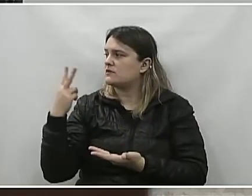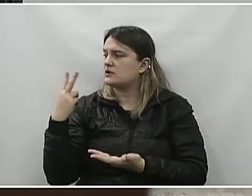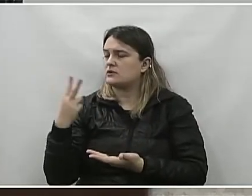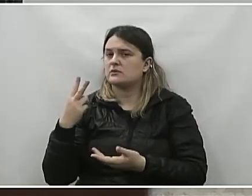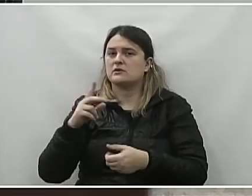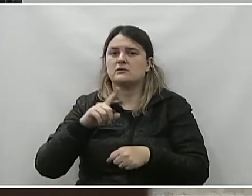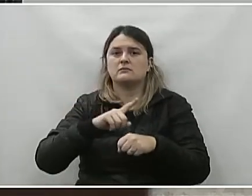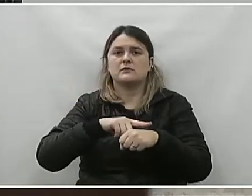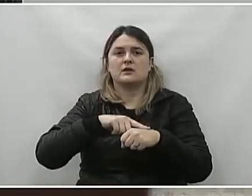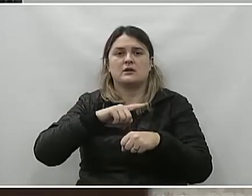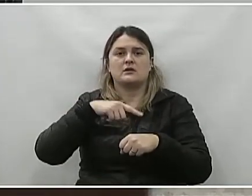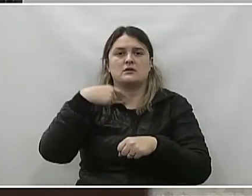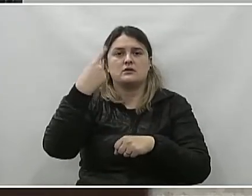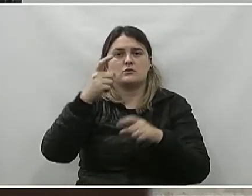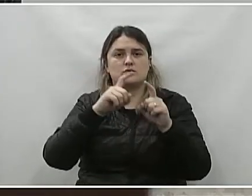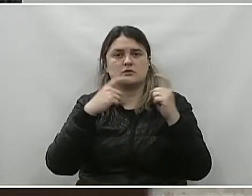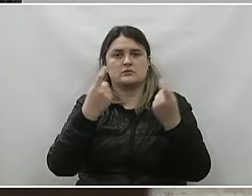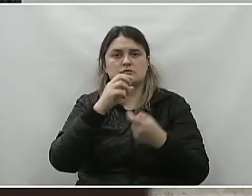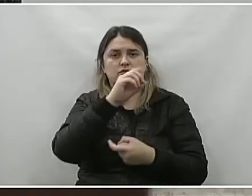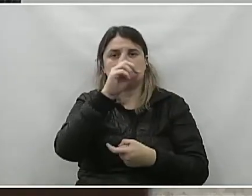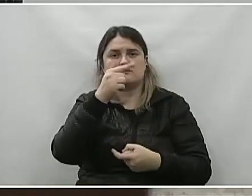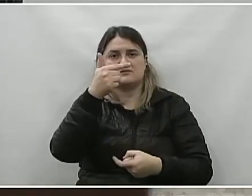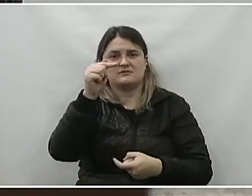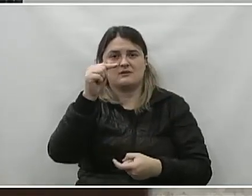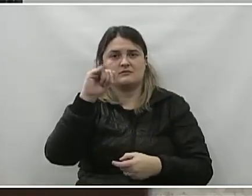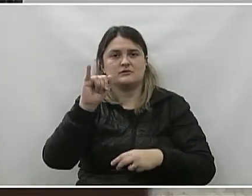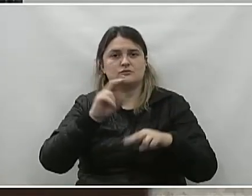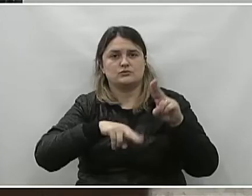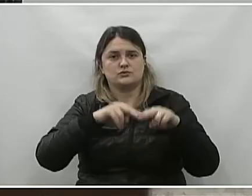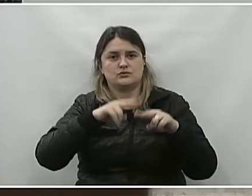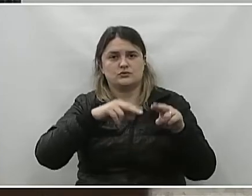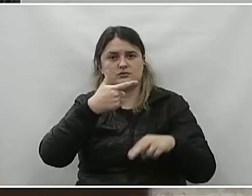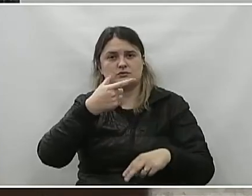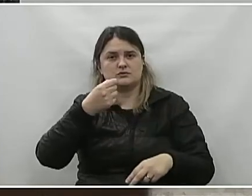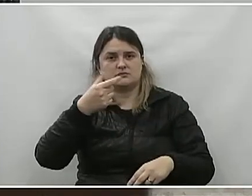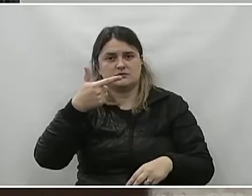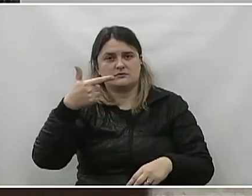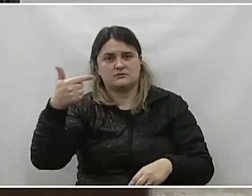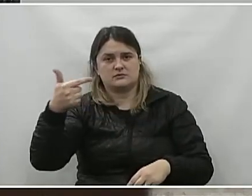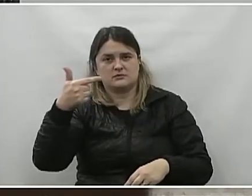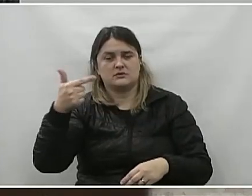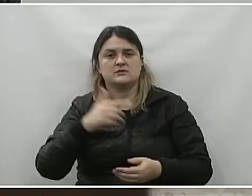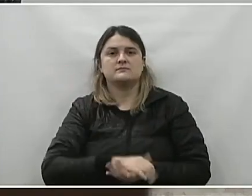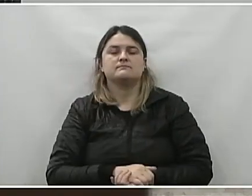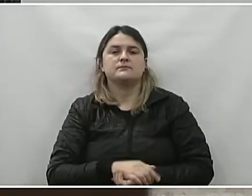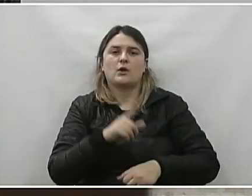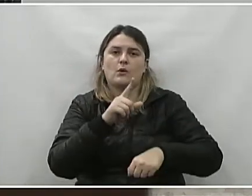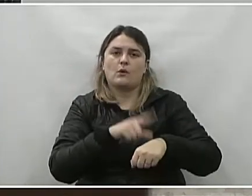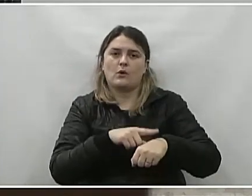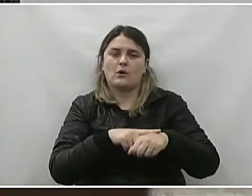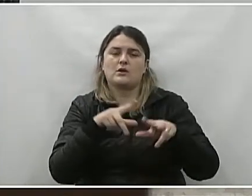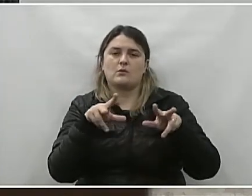A próxima reunião ordinária será no dia 27 de junho de 2022, em